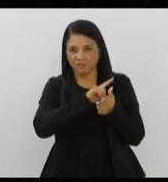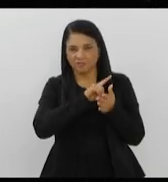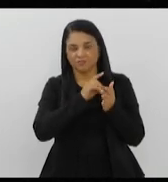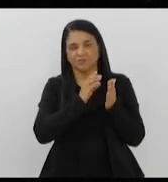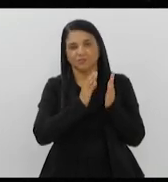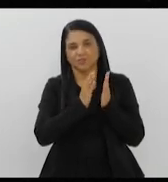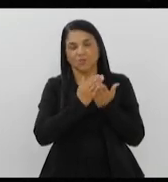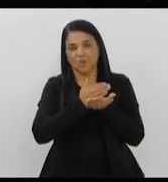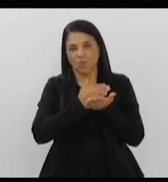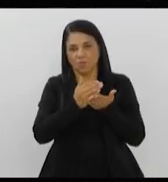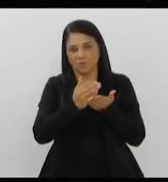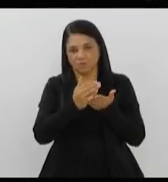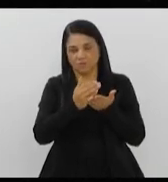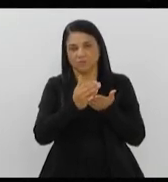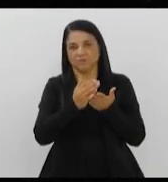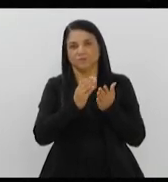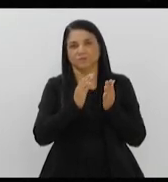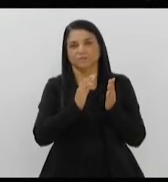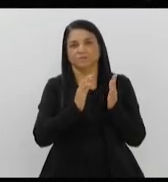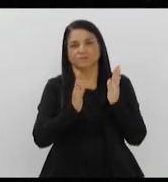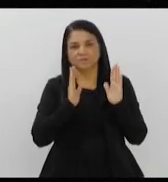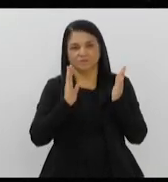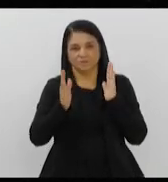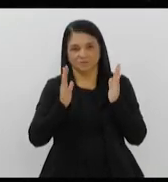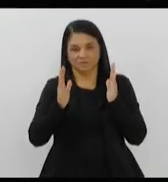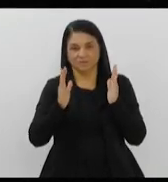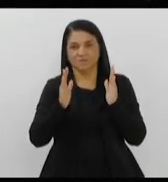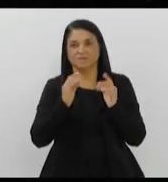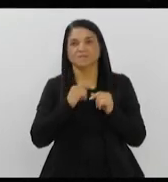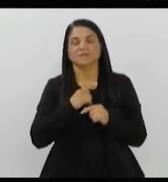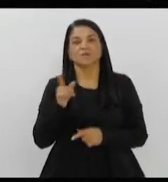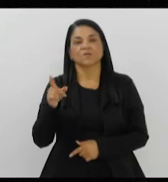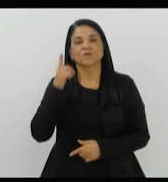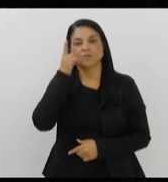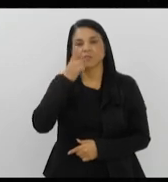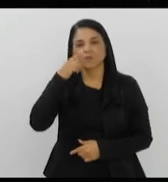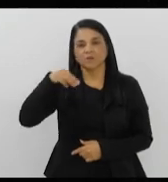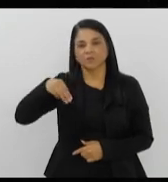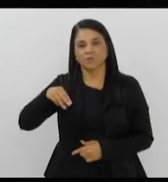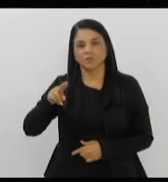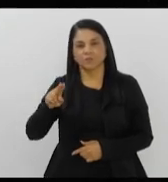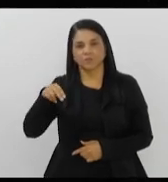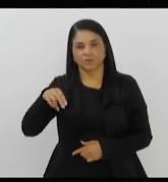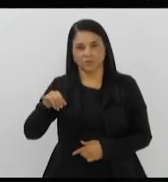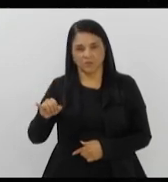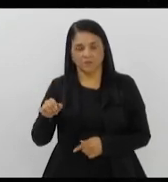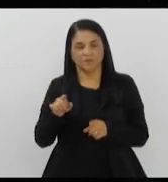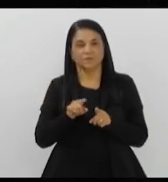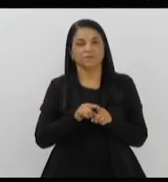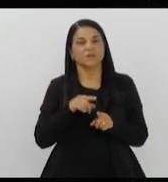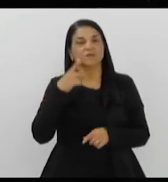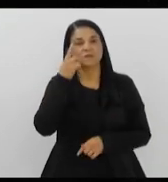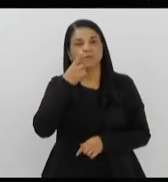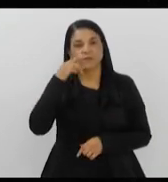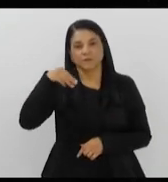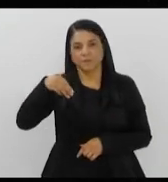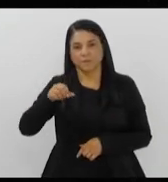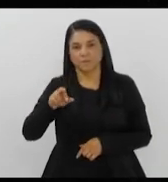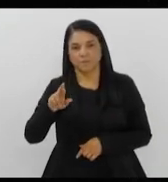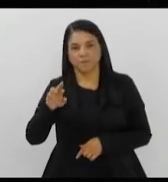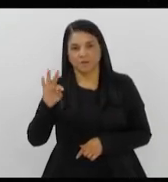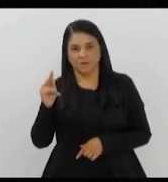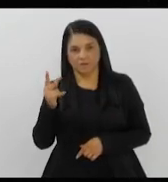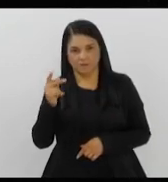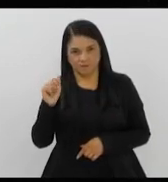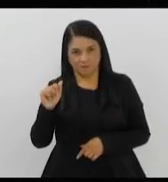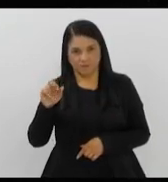inicial, deputado Munir, deputada Marta Rocha, que